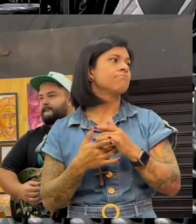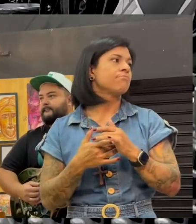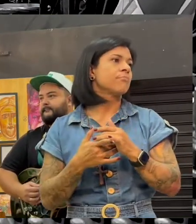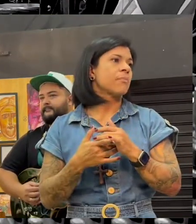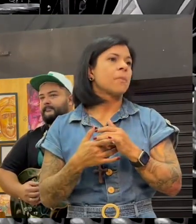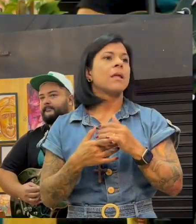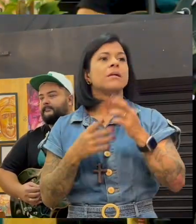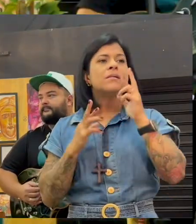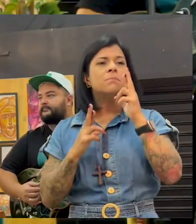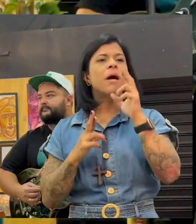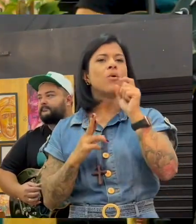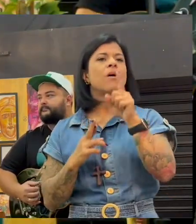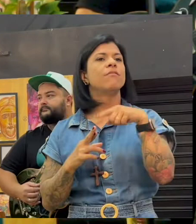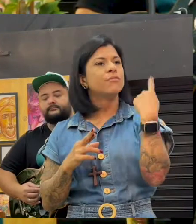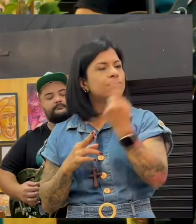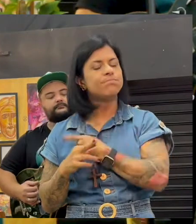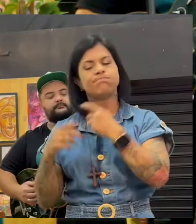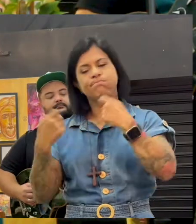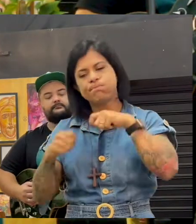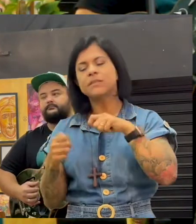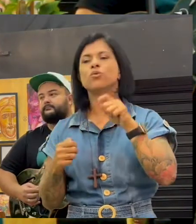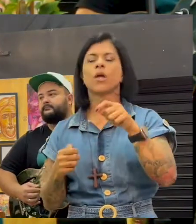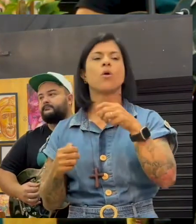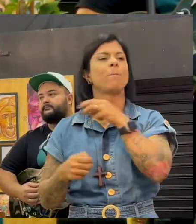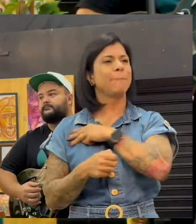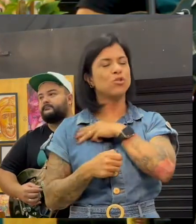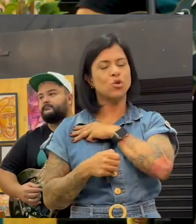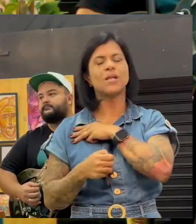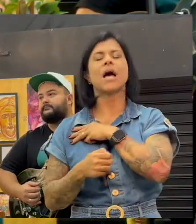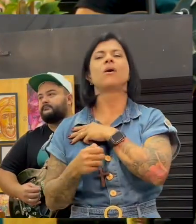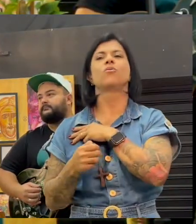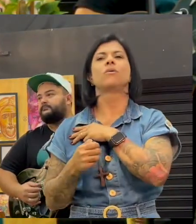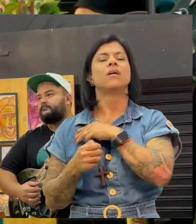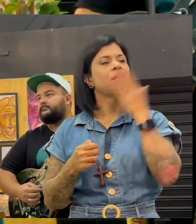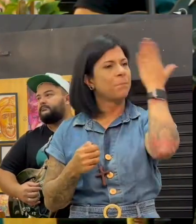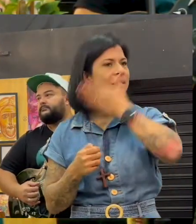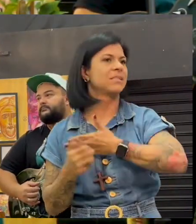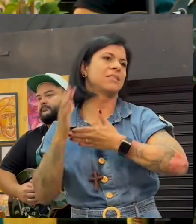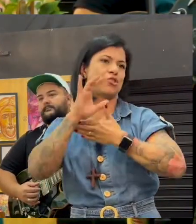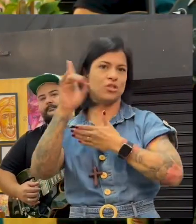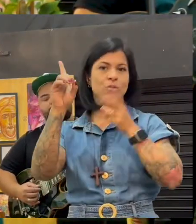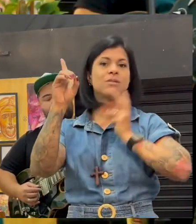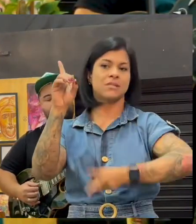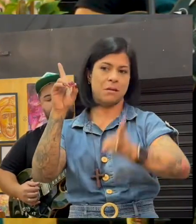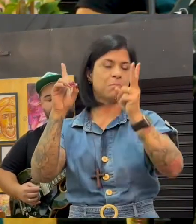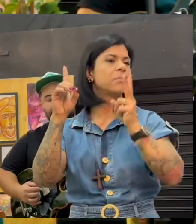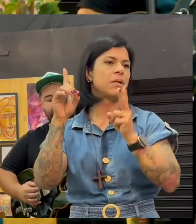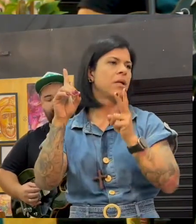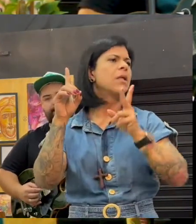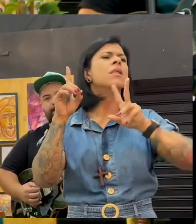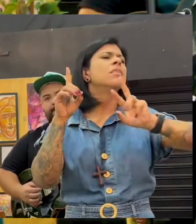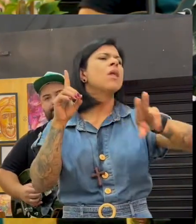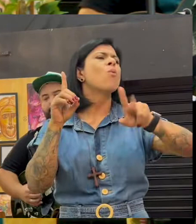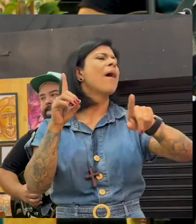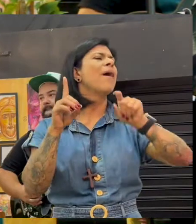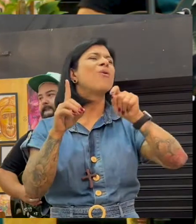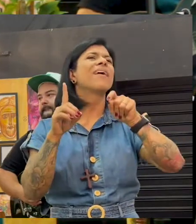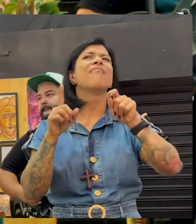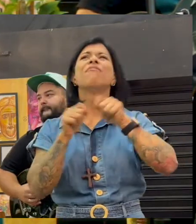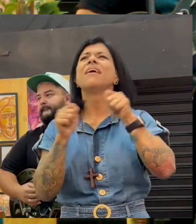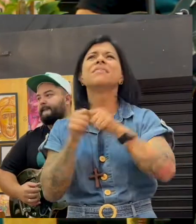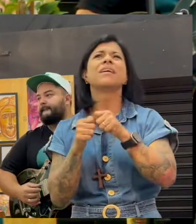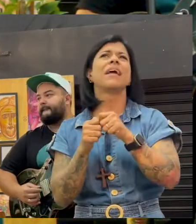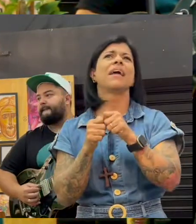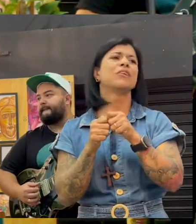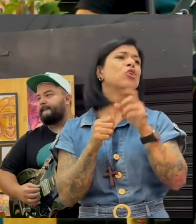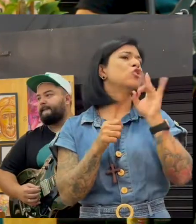uma impostora, mas que você seja um missionário ou uma missionária. Missão não se faz trabalhando só na missão,